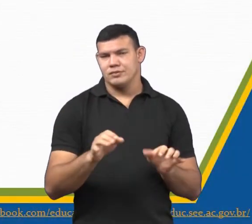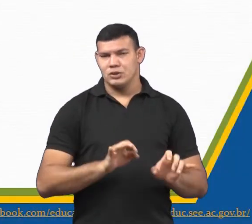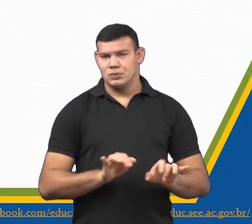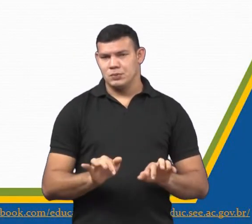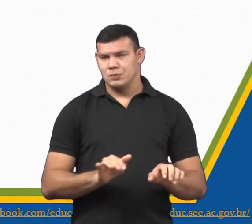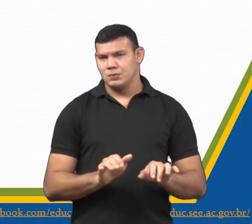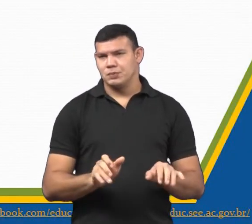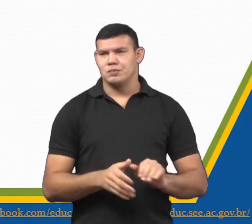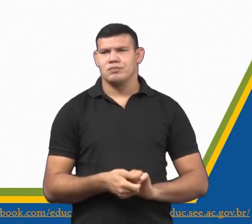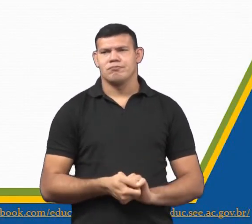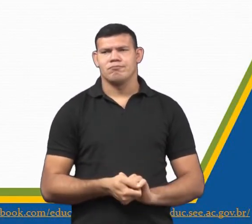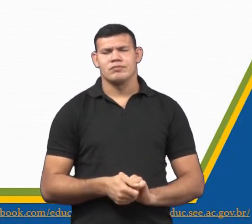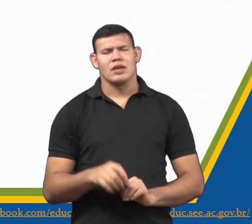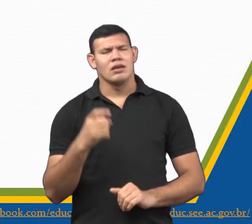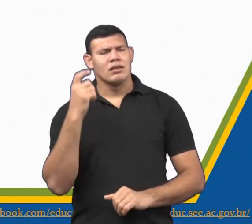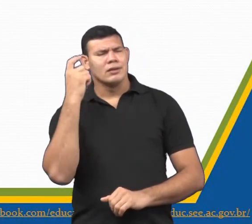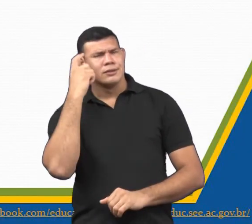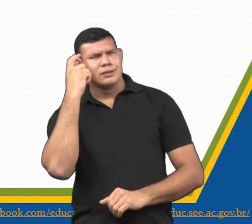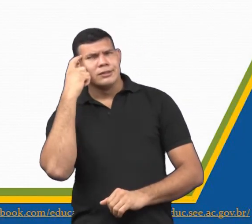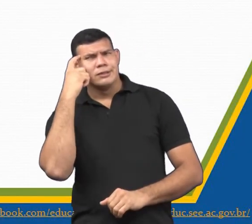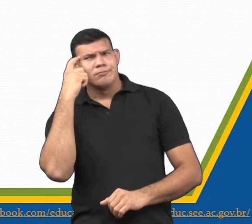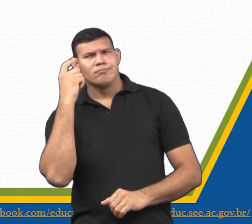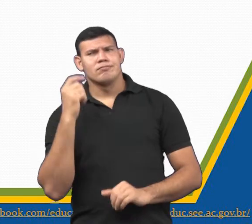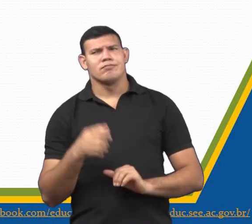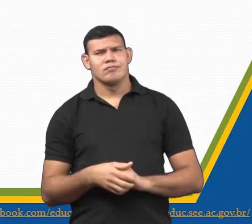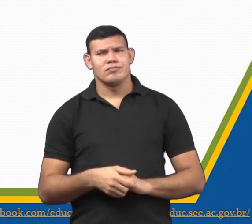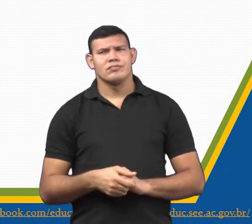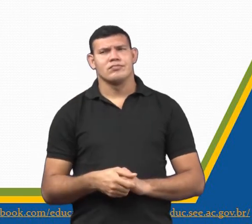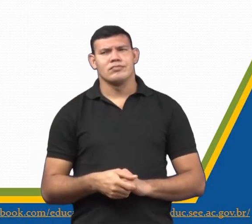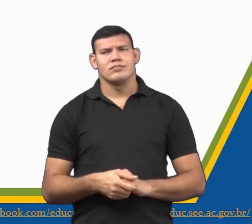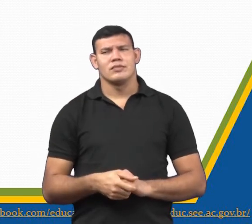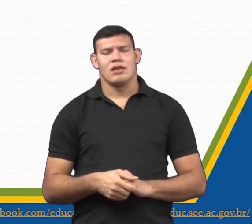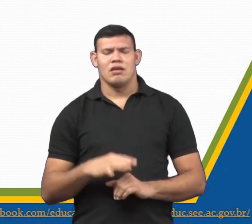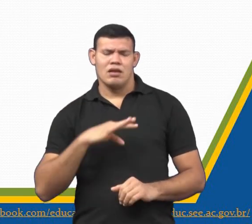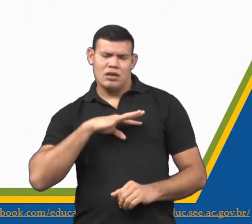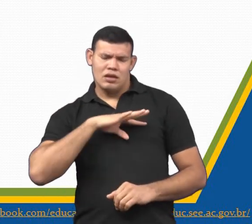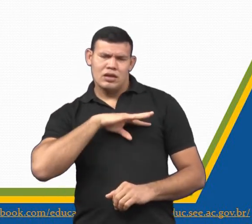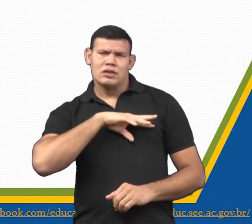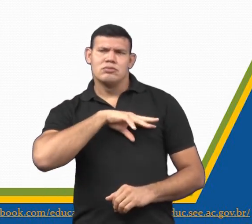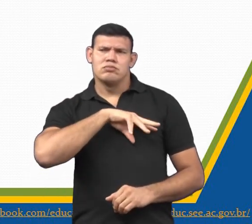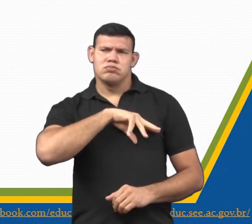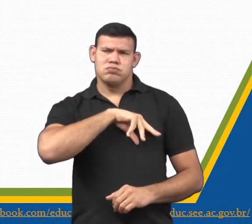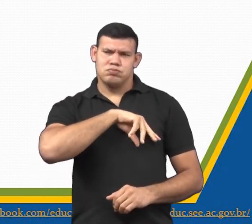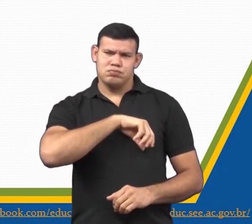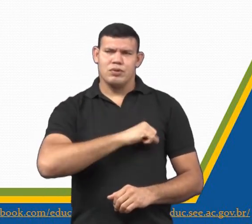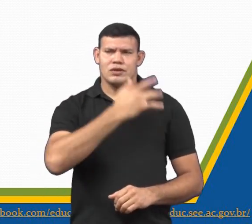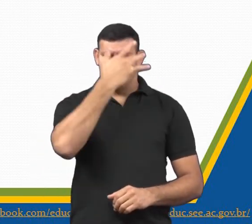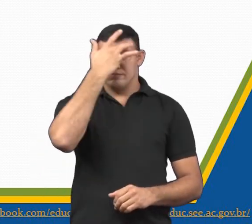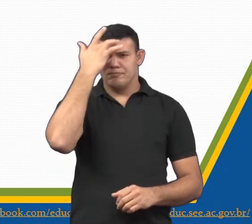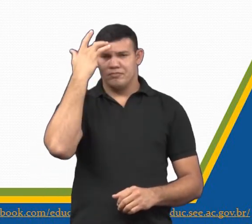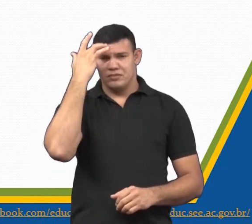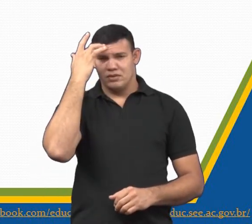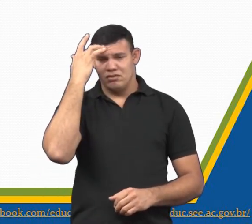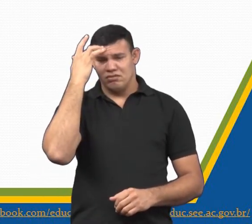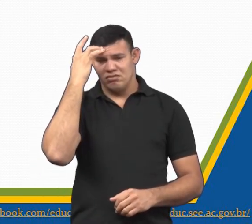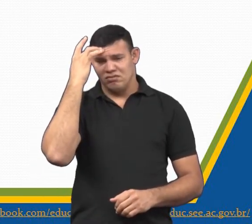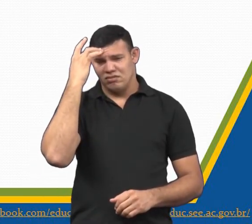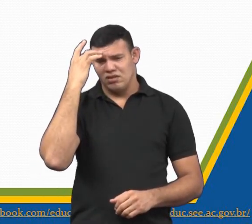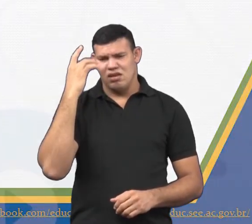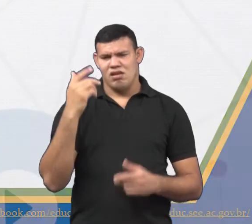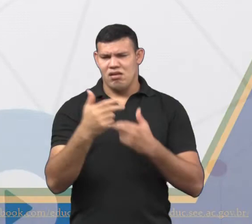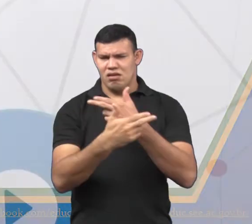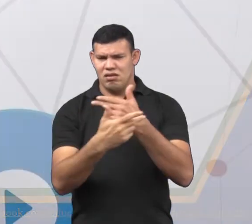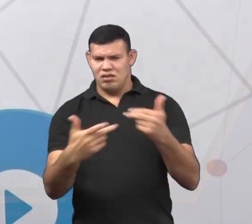ó. Pienso que debemos amar más las personas y menos los objetos. Olha